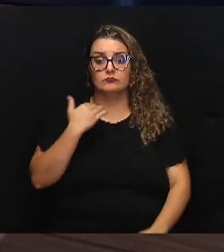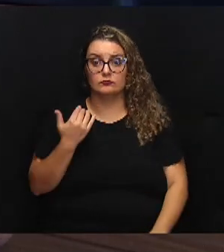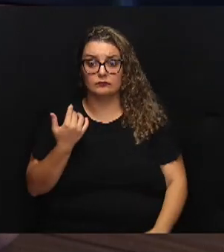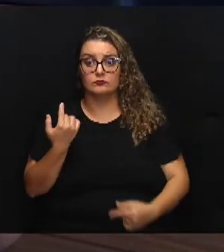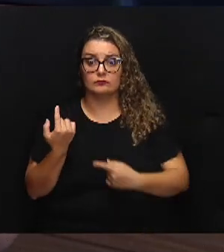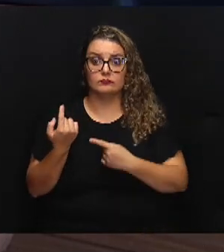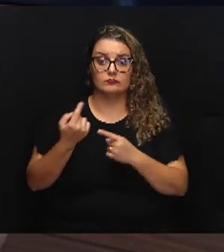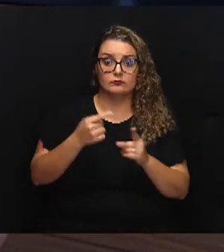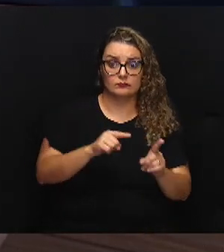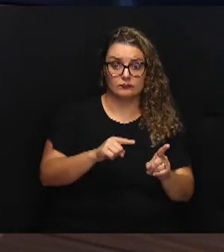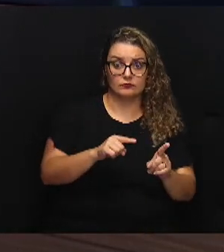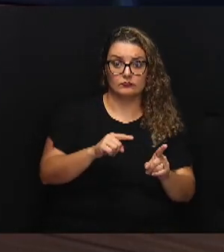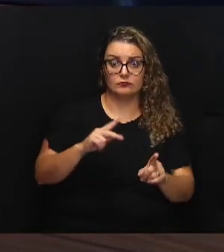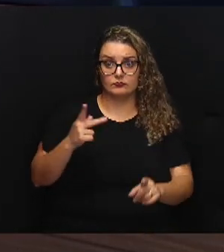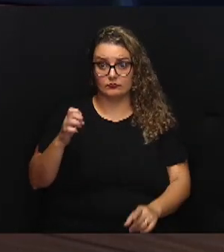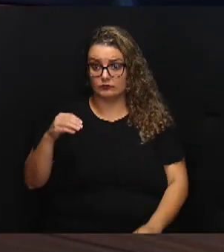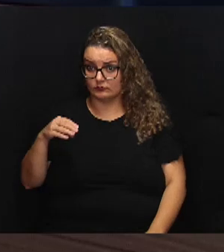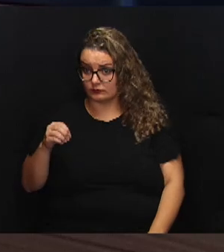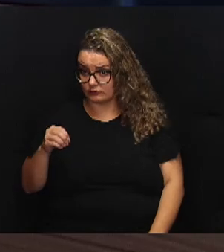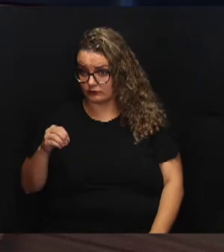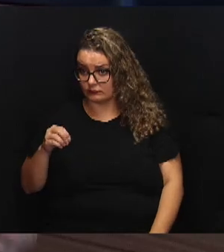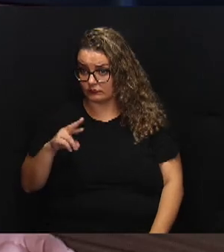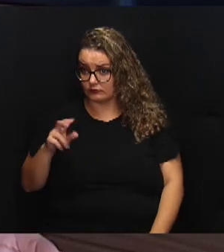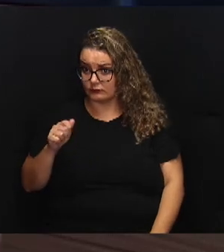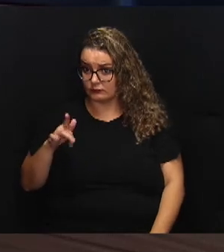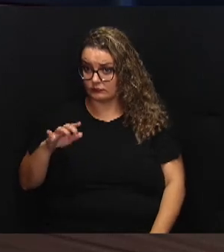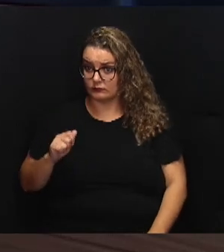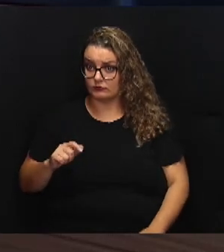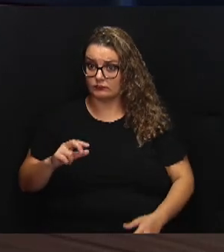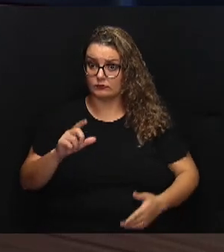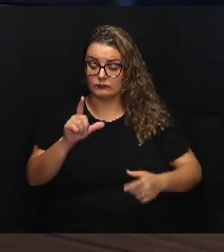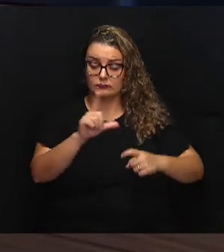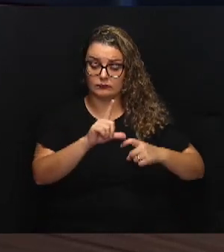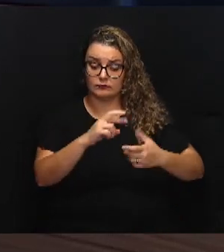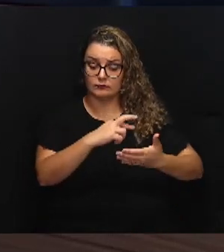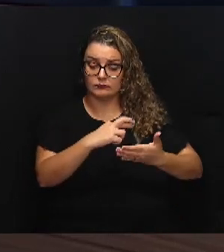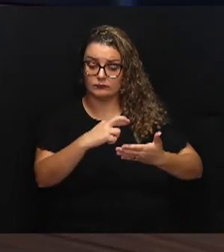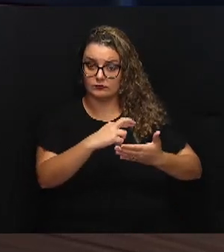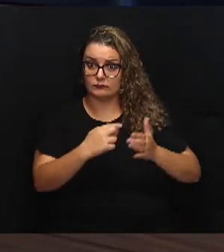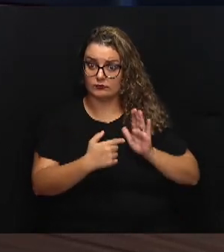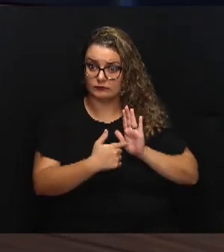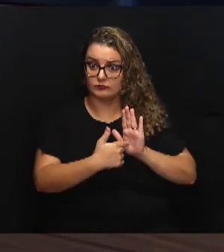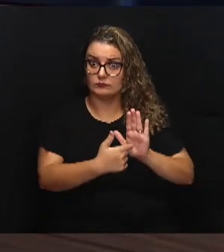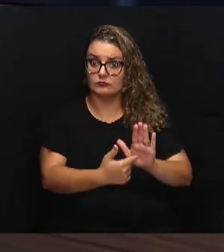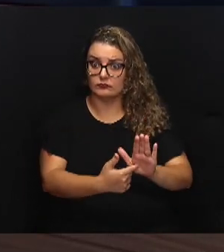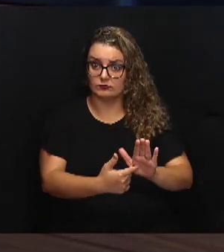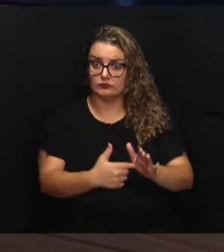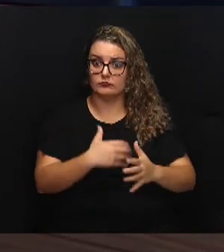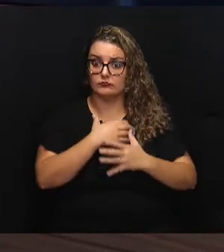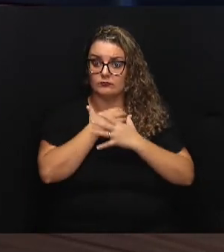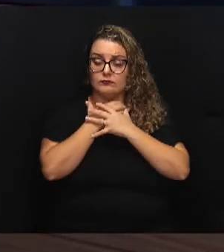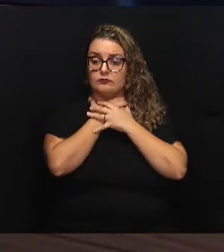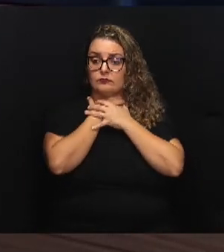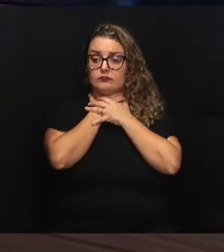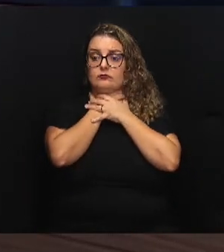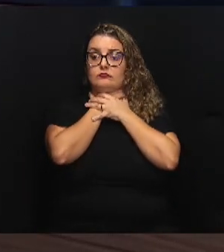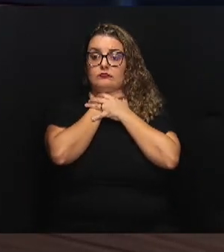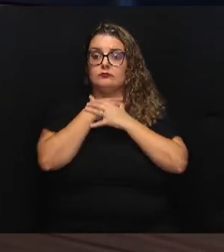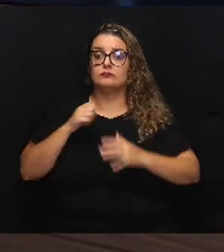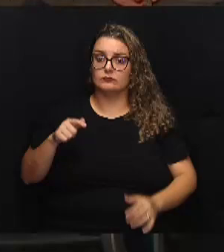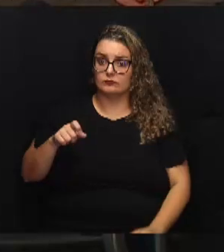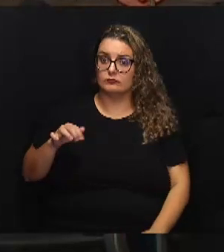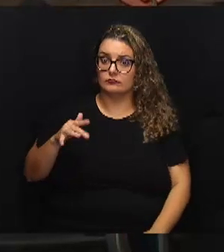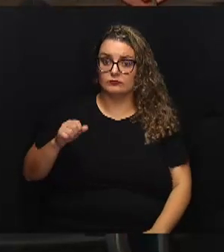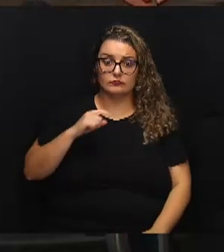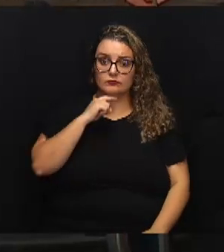provocada por hemorragia, mas um laudo pericial aponta que teria sido asfixia. Ninguém foi preso até o